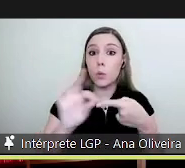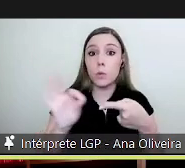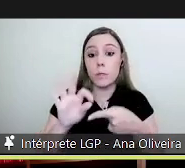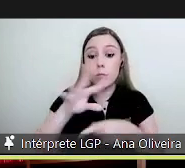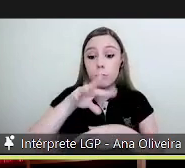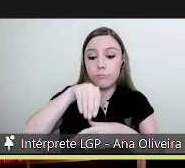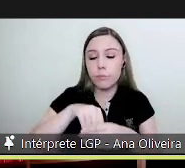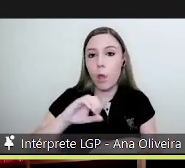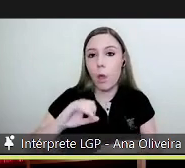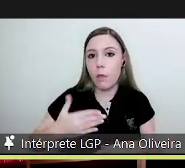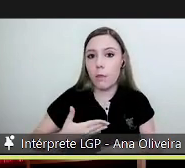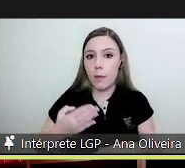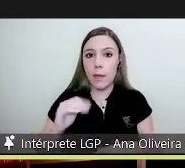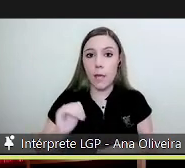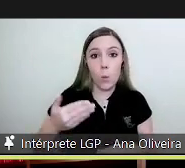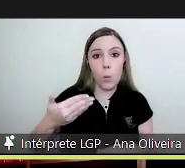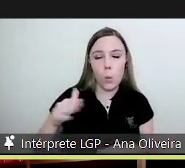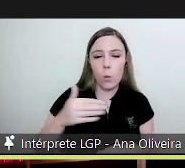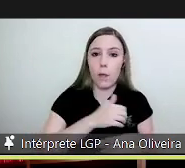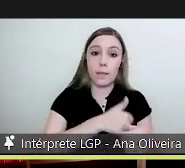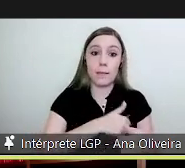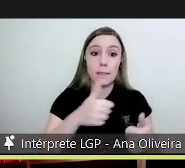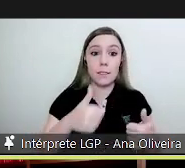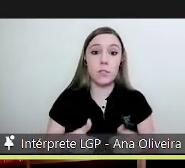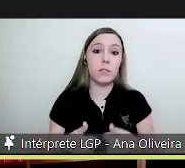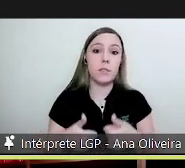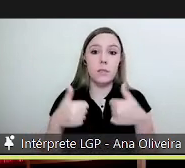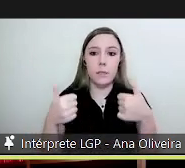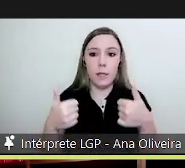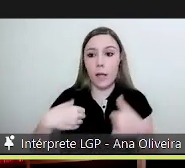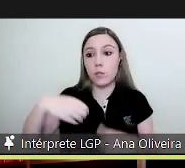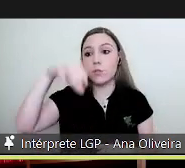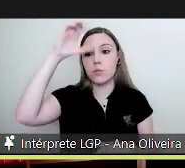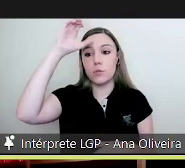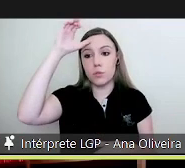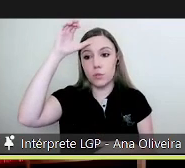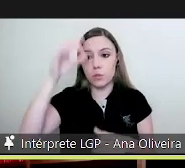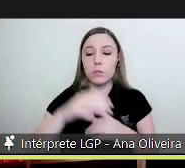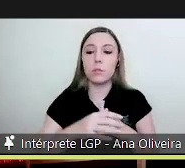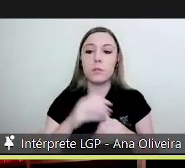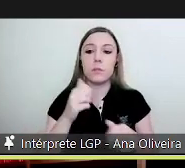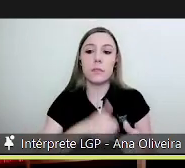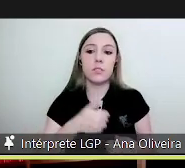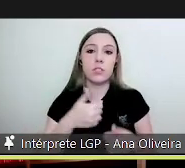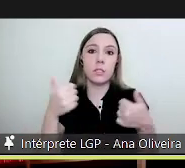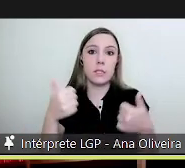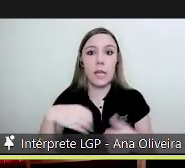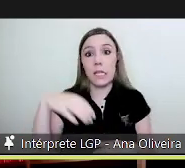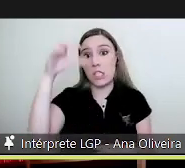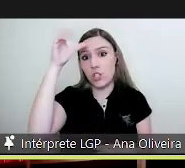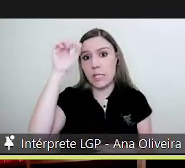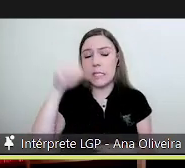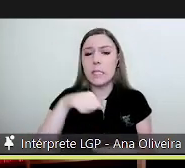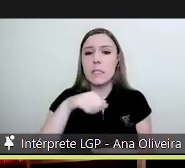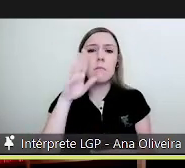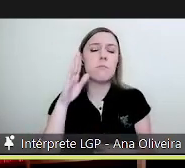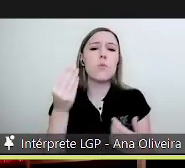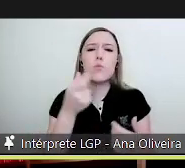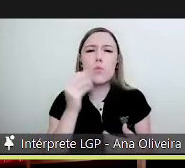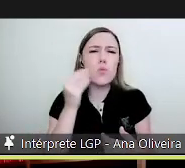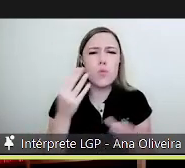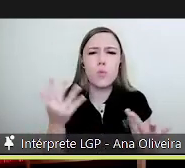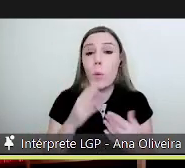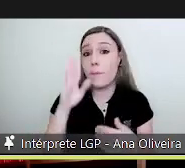ODS 11. As cidades inteligentes, as cidades serão inteligentes se forem sustentáveis, se